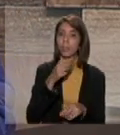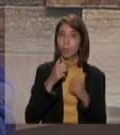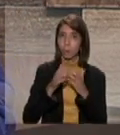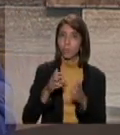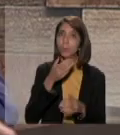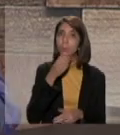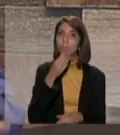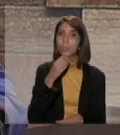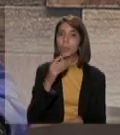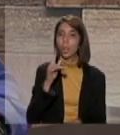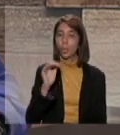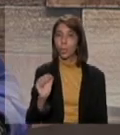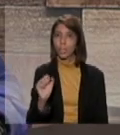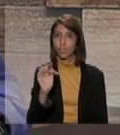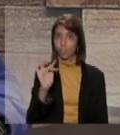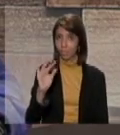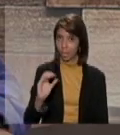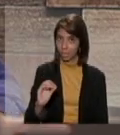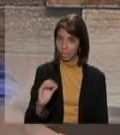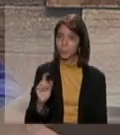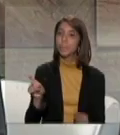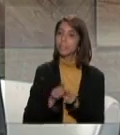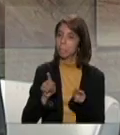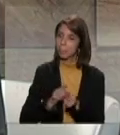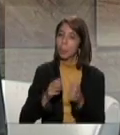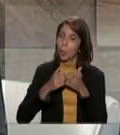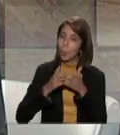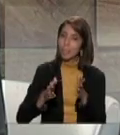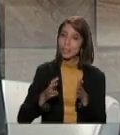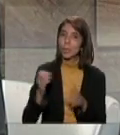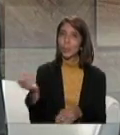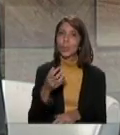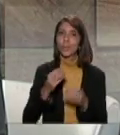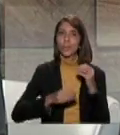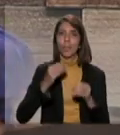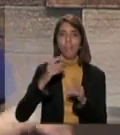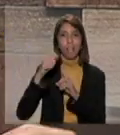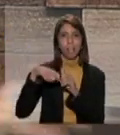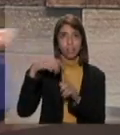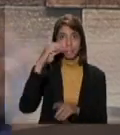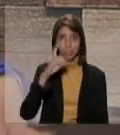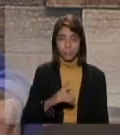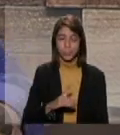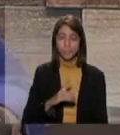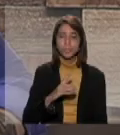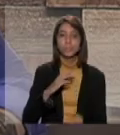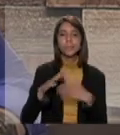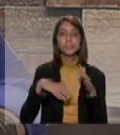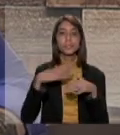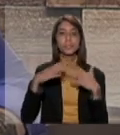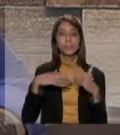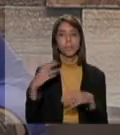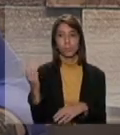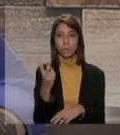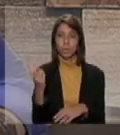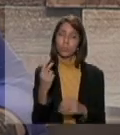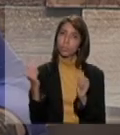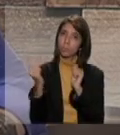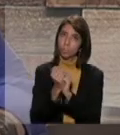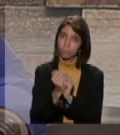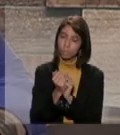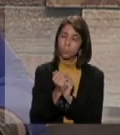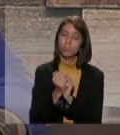estava começando o Luiz Fernando Carvalho. Todo mundo começando? Todo mundo começando. E aí fiz uma super relação com o Luiz Fernando Carvalho e com a